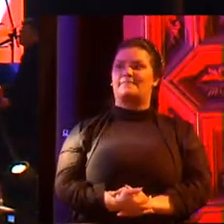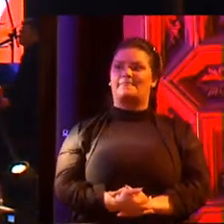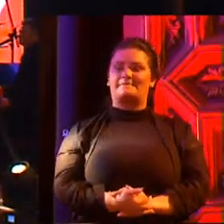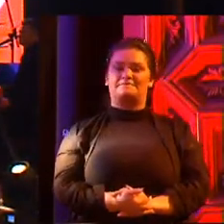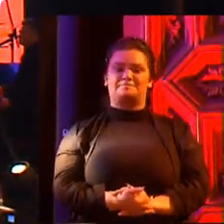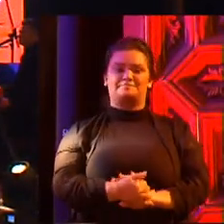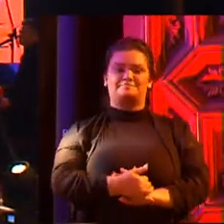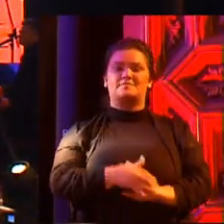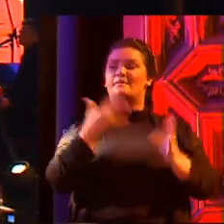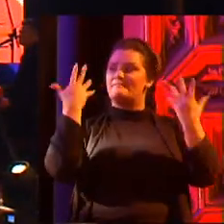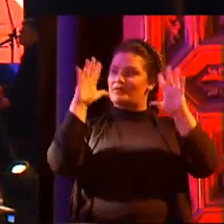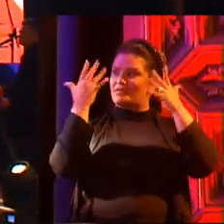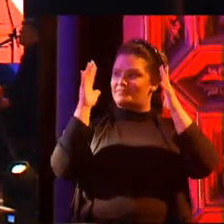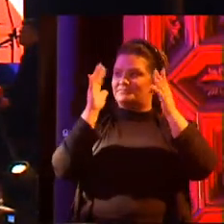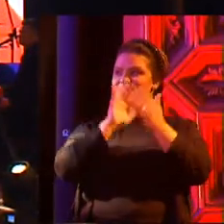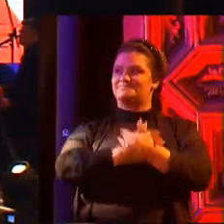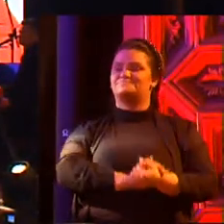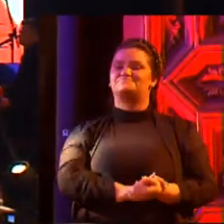Parabéns, meu querido.